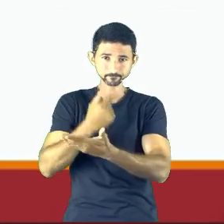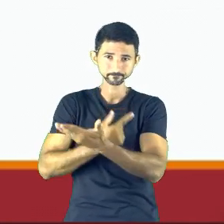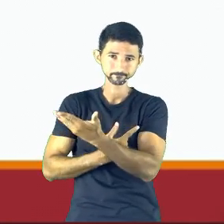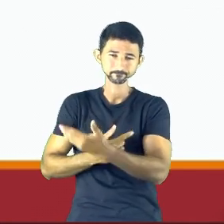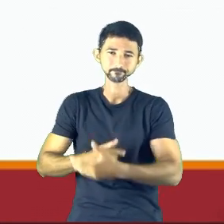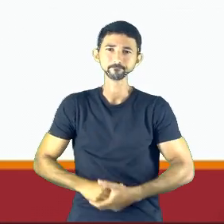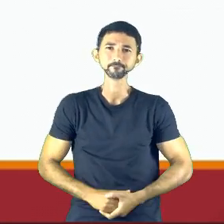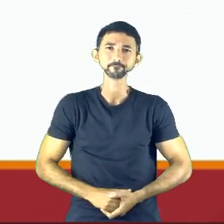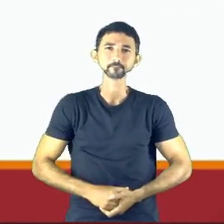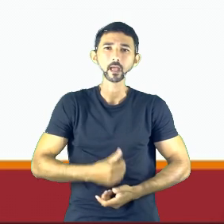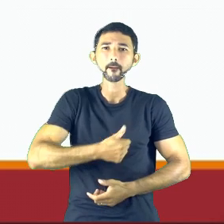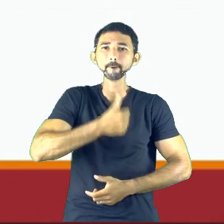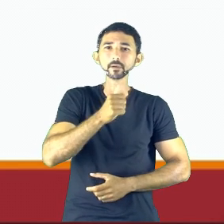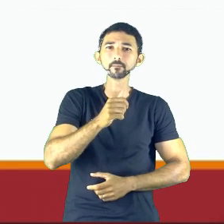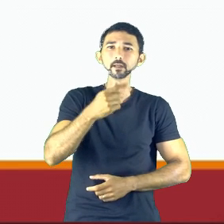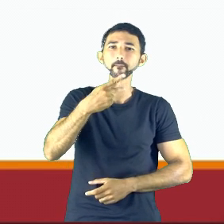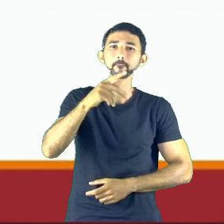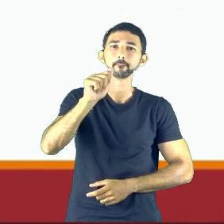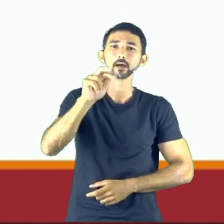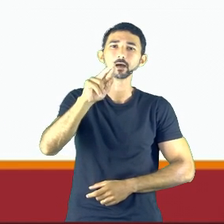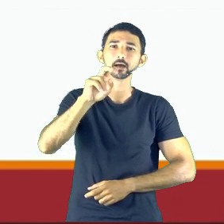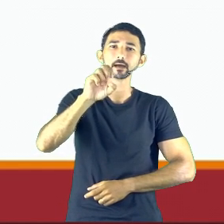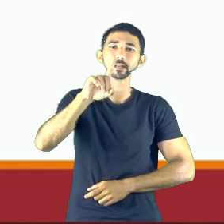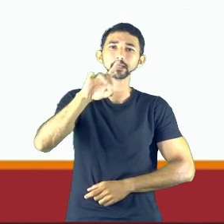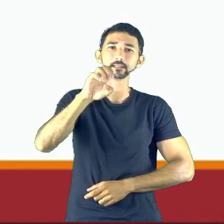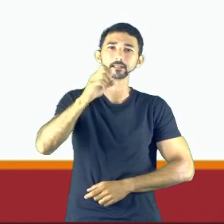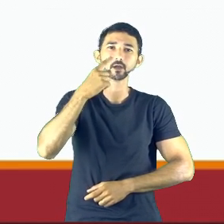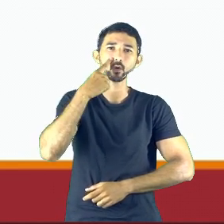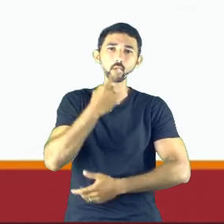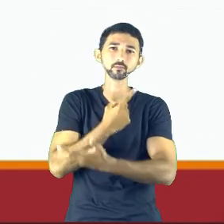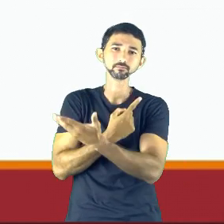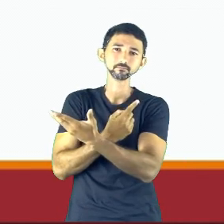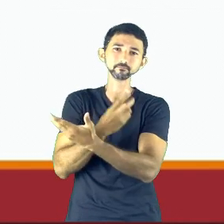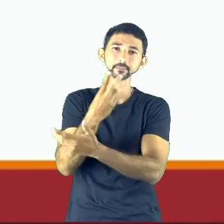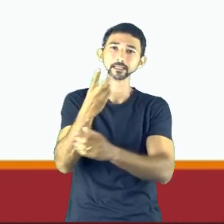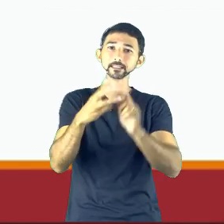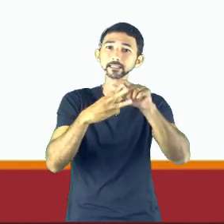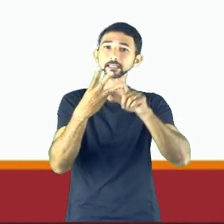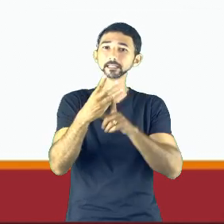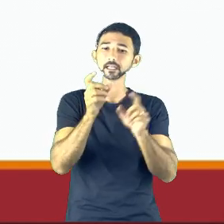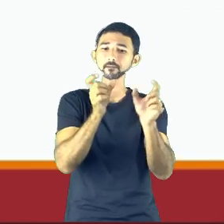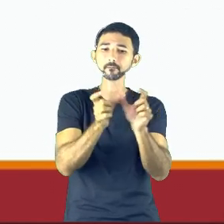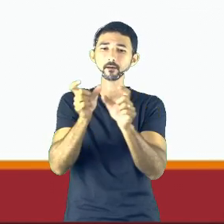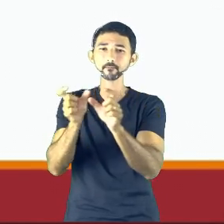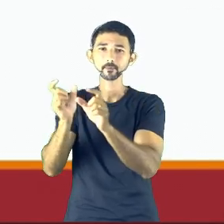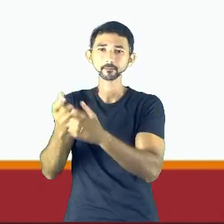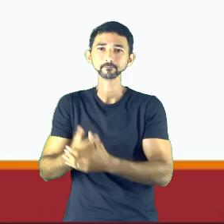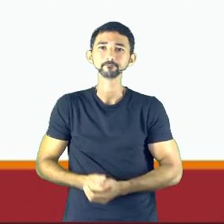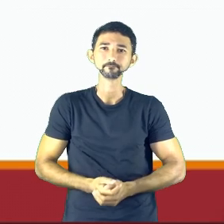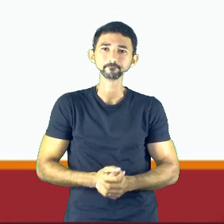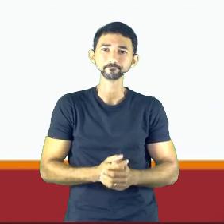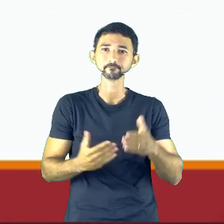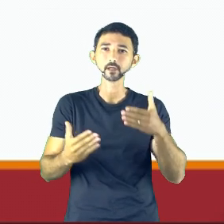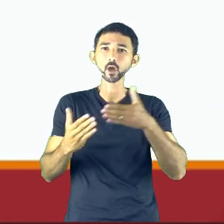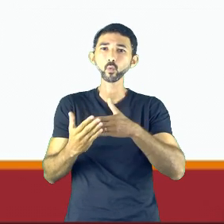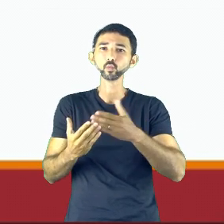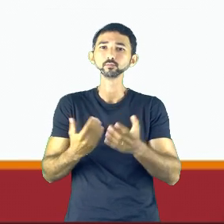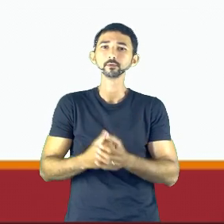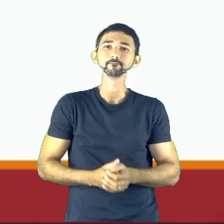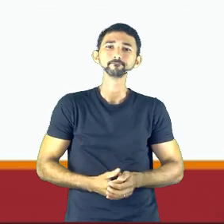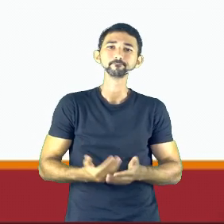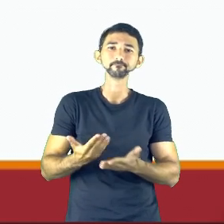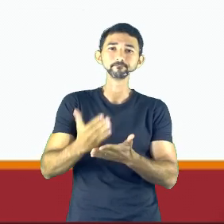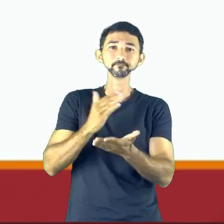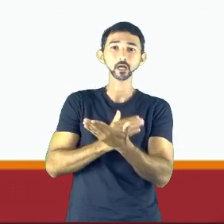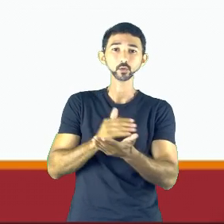bom? Observemos primeiro a palavra parede, tá bom? Estão vendo aí que ela tem 3 sílabas, tá certo? Aqui está a